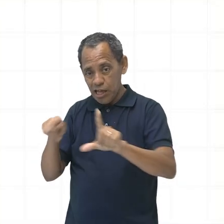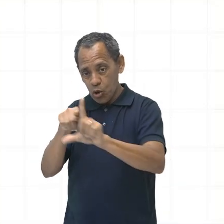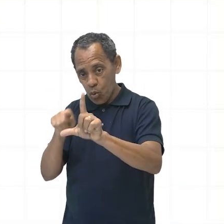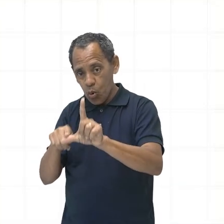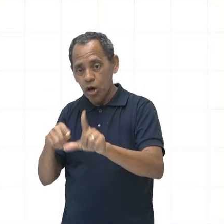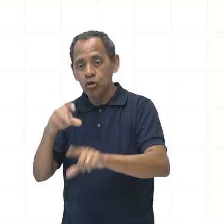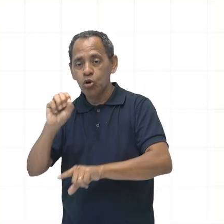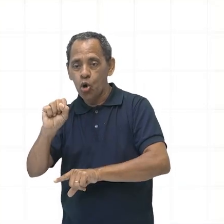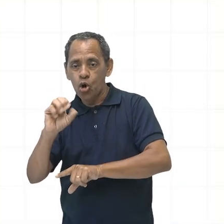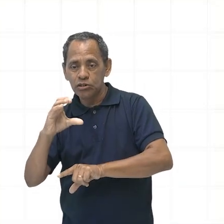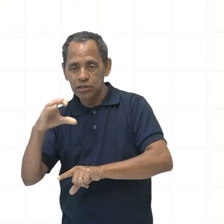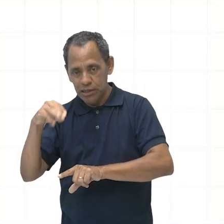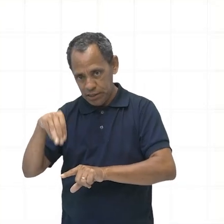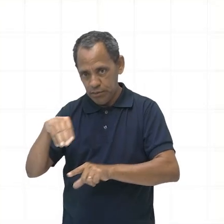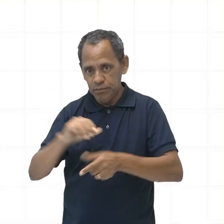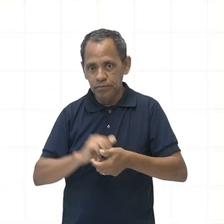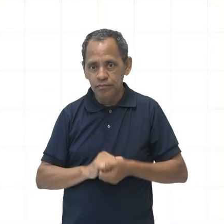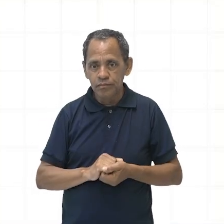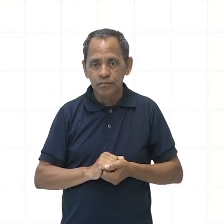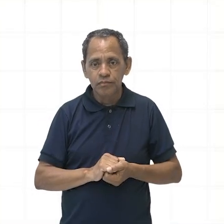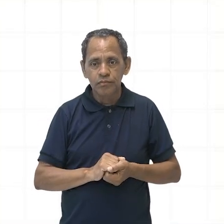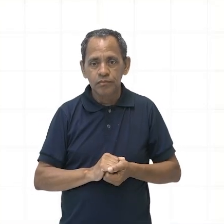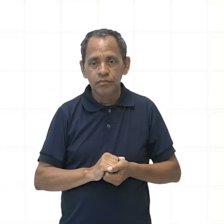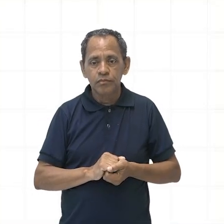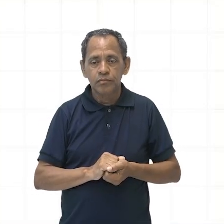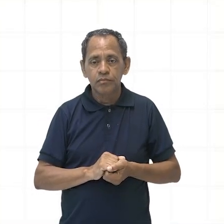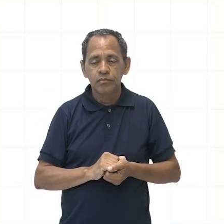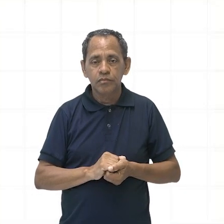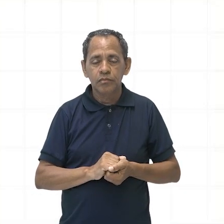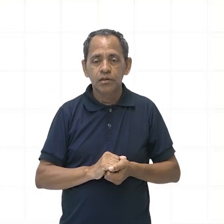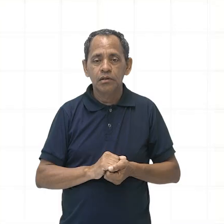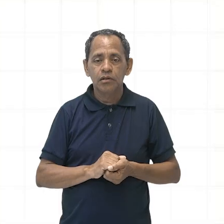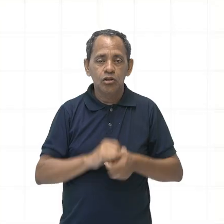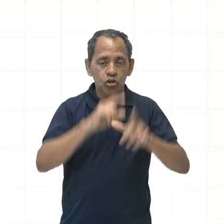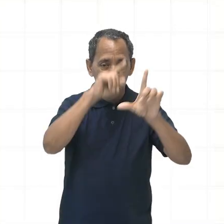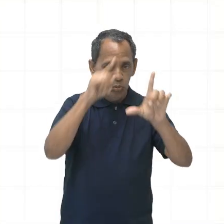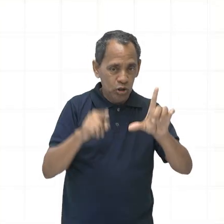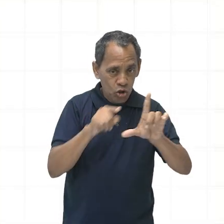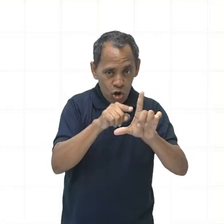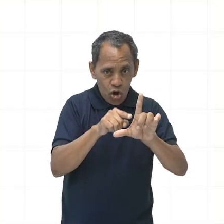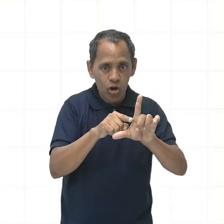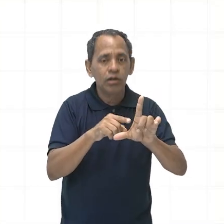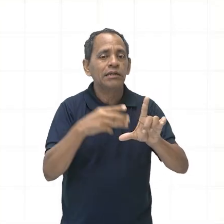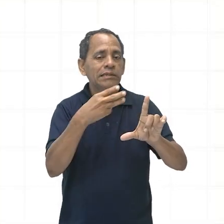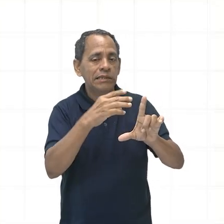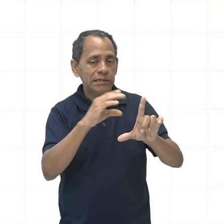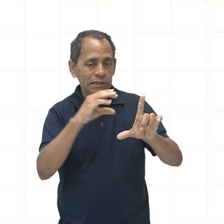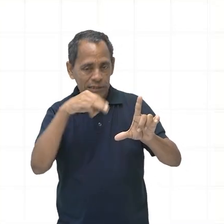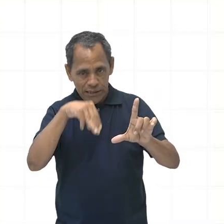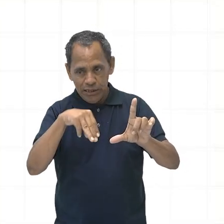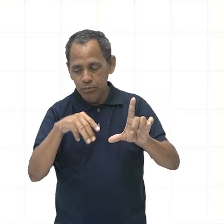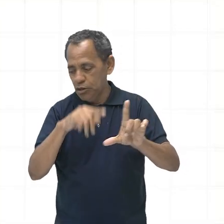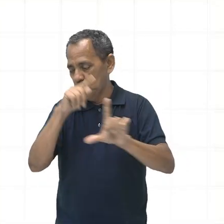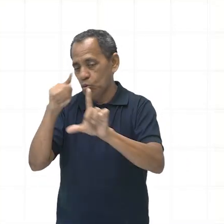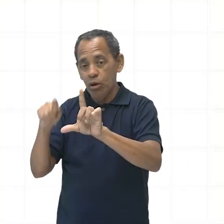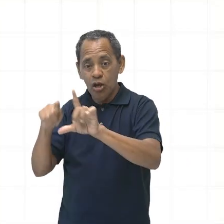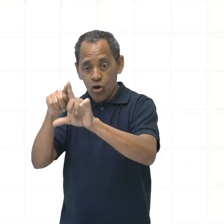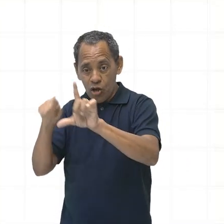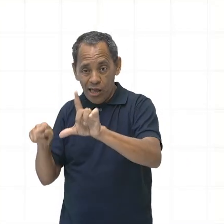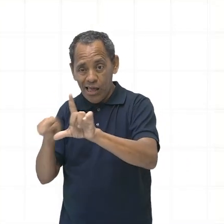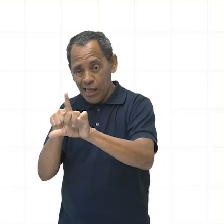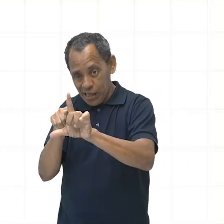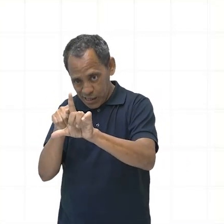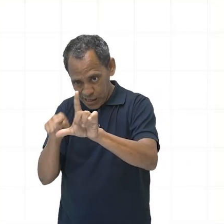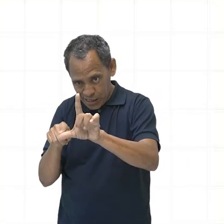o último lado, só pode ser esse, né? No menor mede 3 centímetros e no maior mede 6 centímetros. Então, o que a